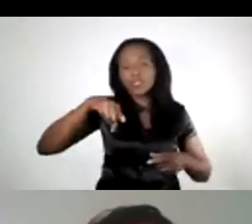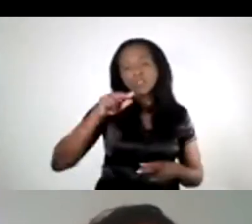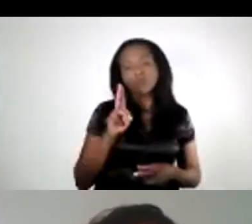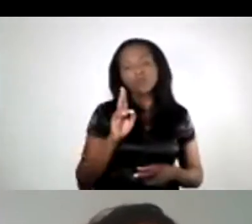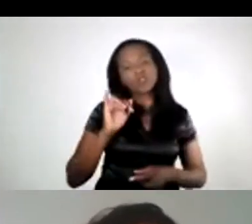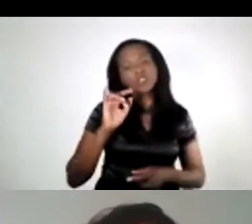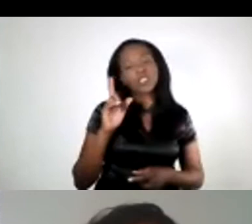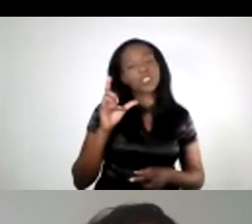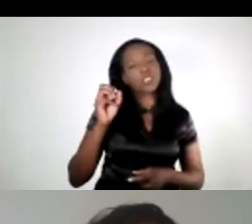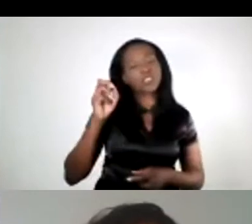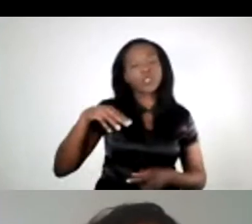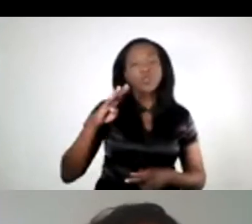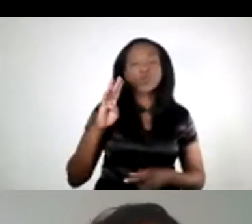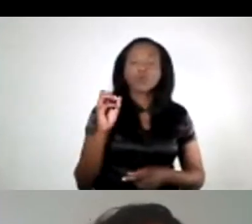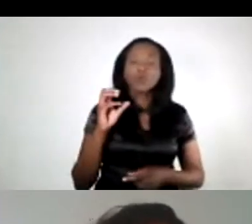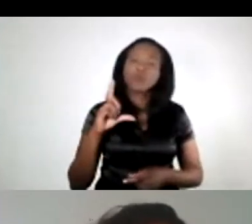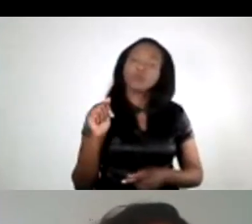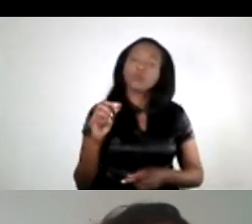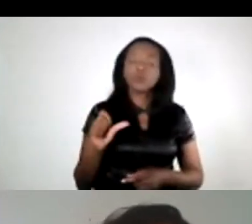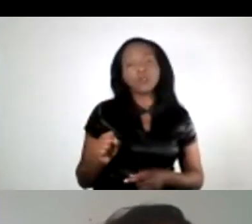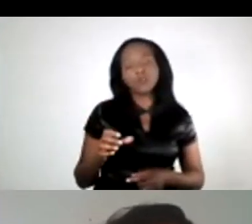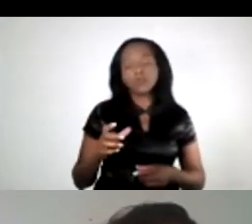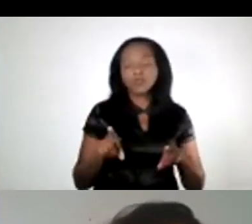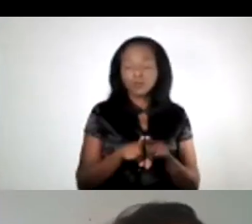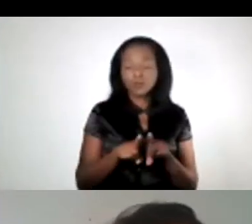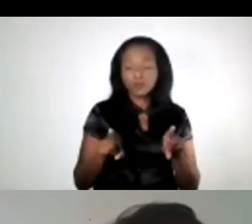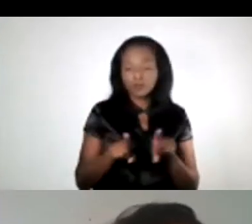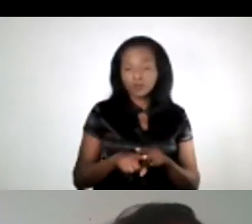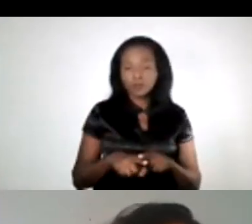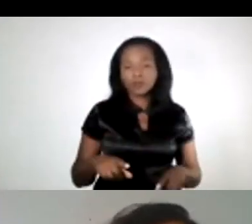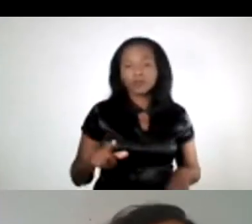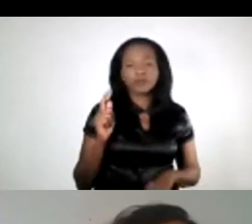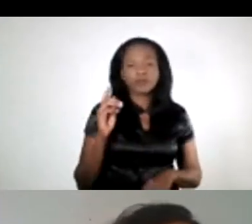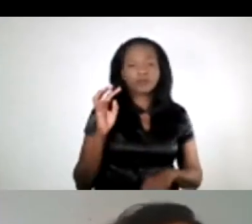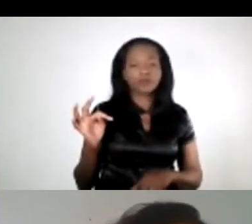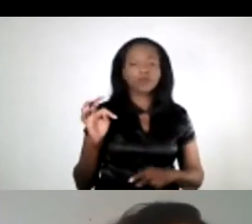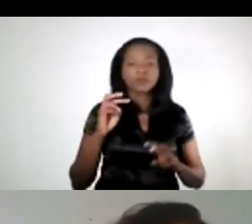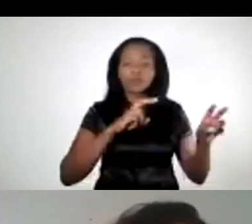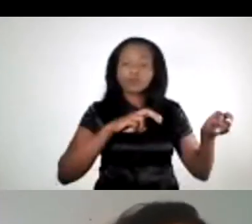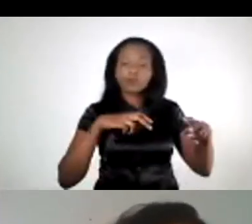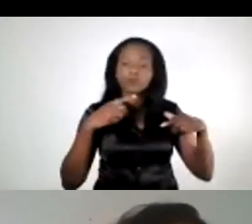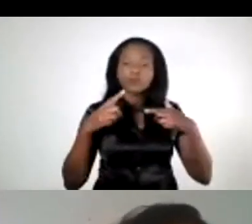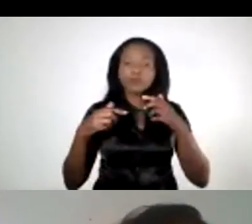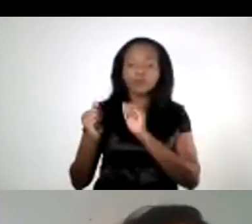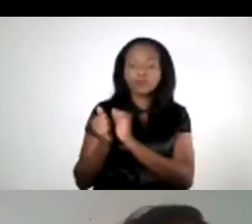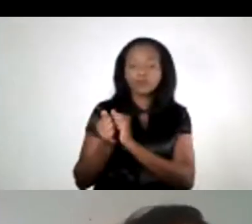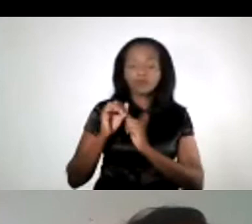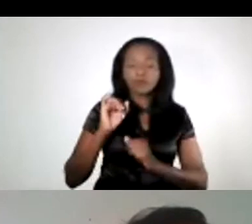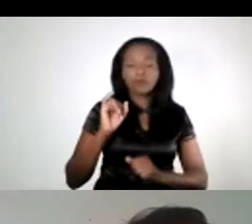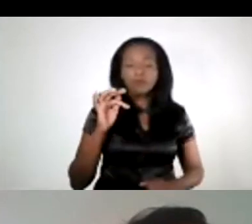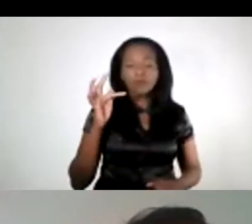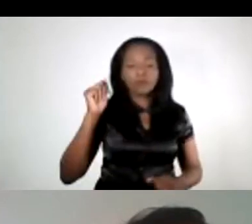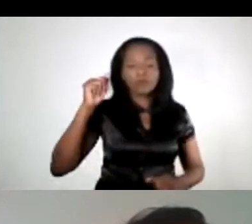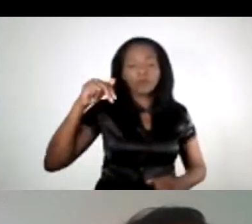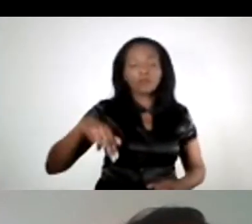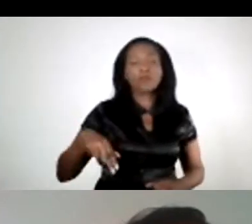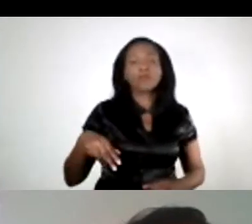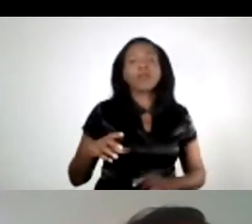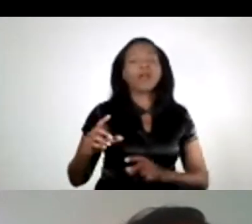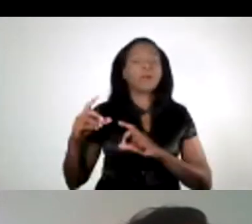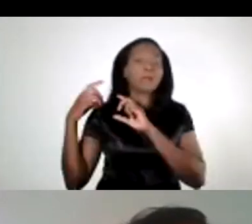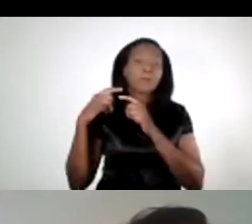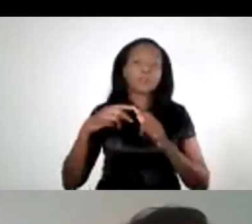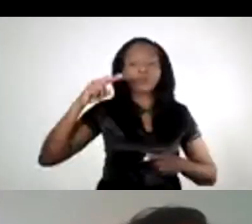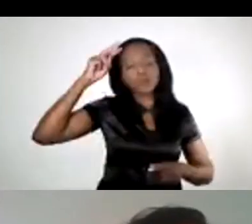uma contraposição também do GT da Roça em parceria com o IFAM, né, que é o Instituto Patrimônio Histórico Artístico. E